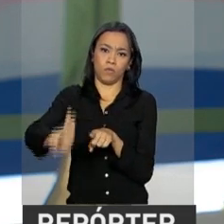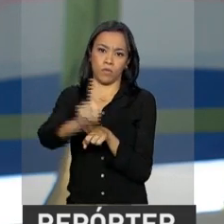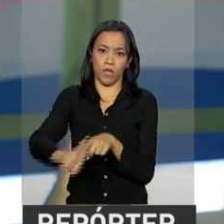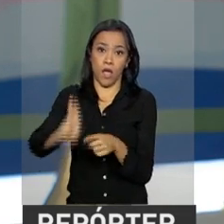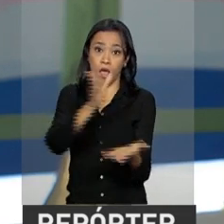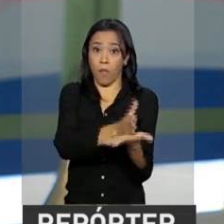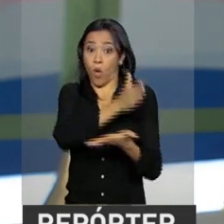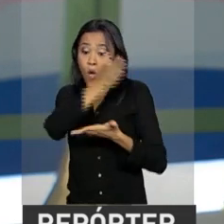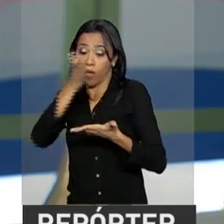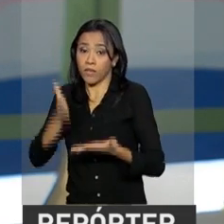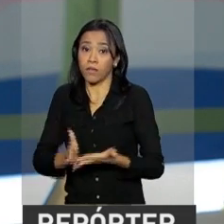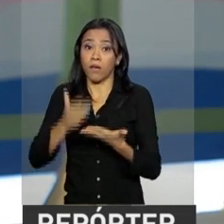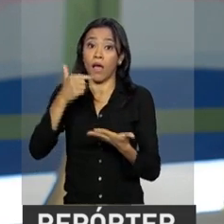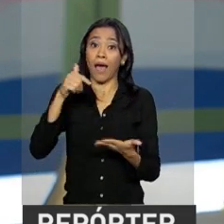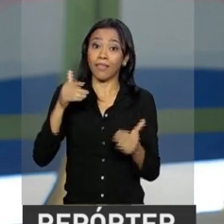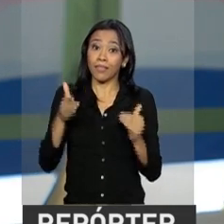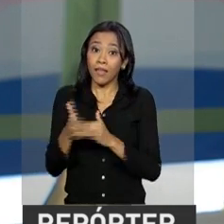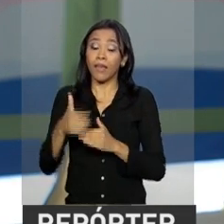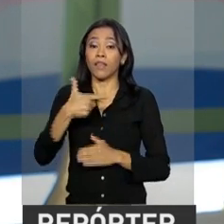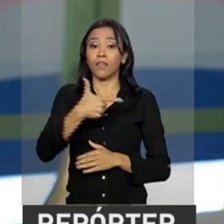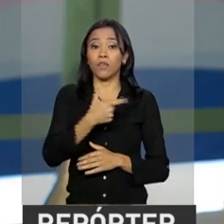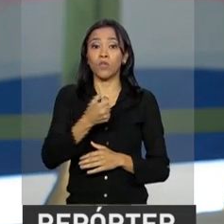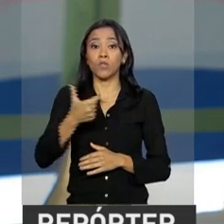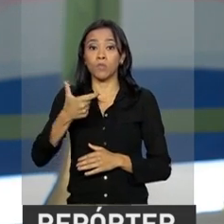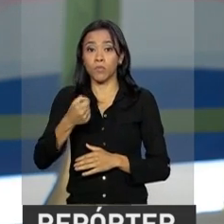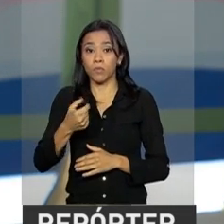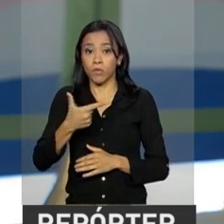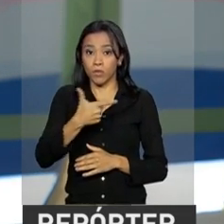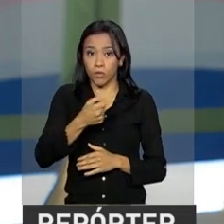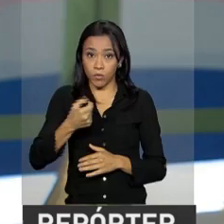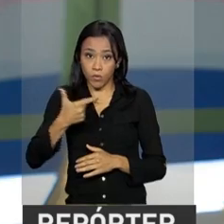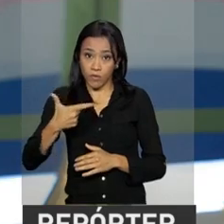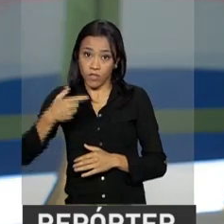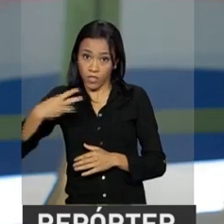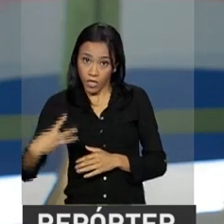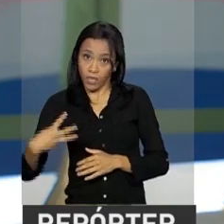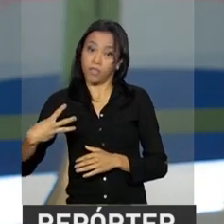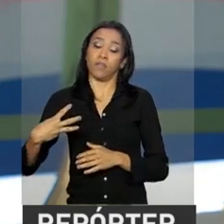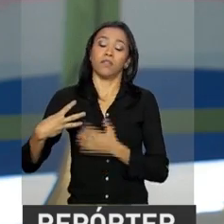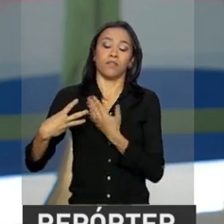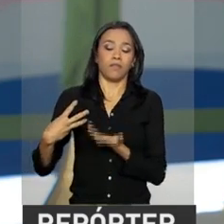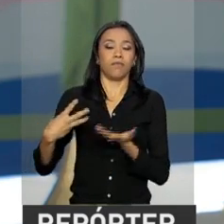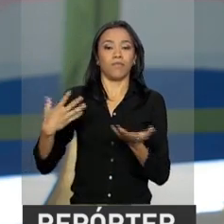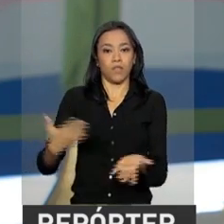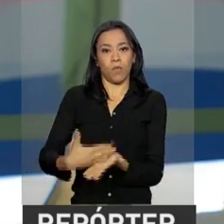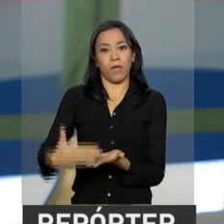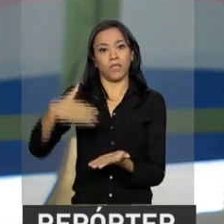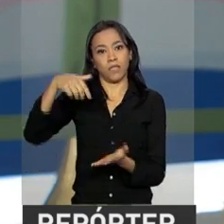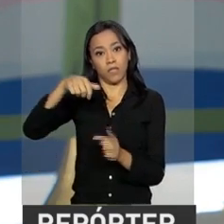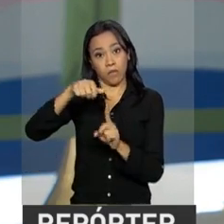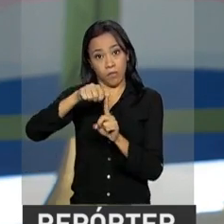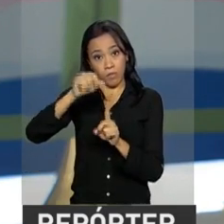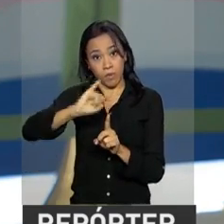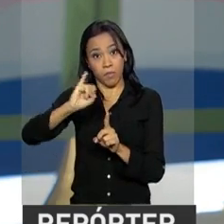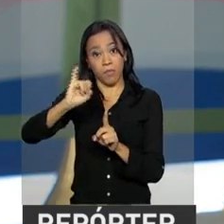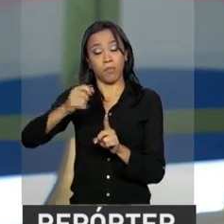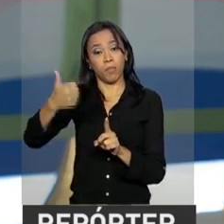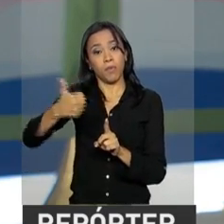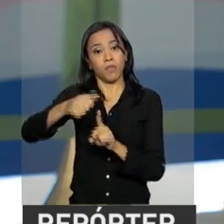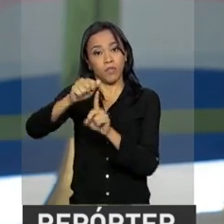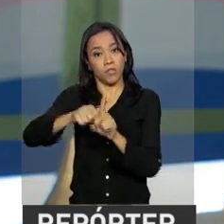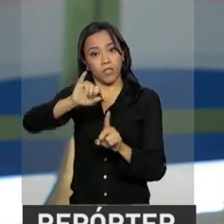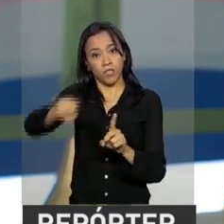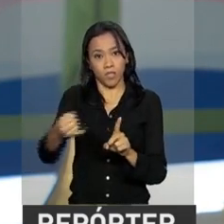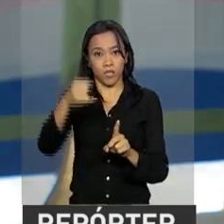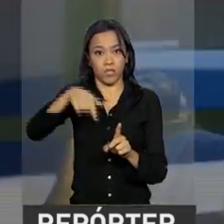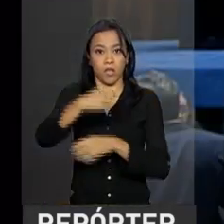ela vai até o ano de 2023 e este osso também é retroativo ao dia primeiro de janeiro deste ano começa Foi uma mudança